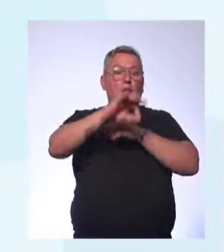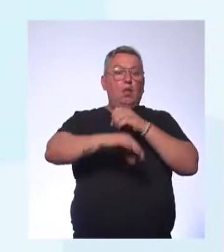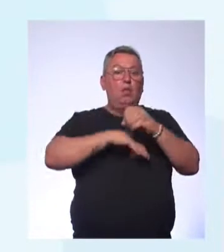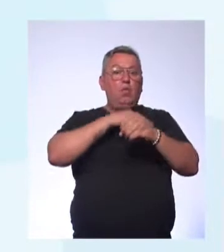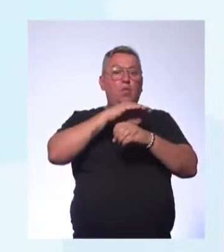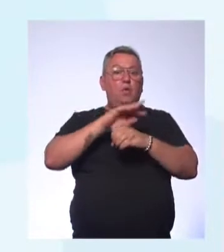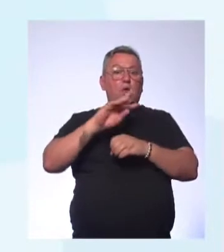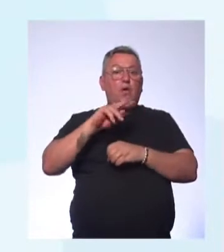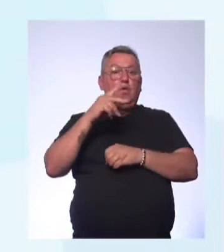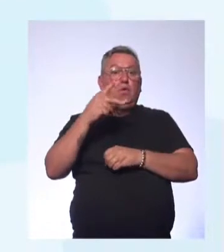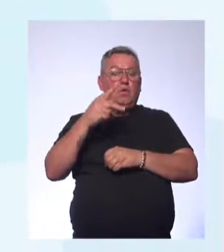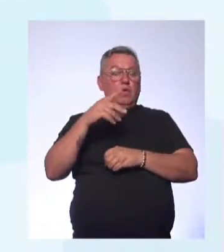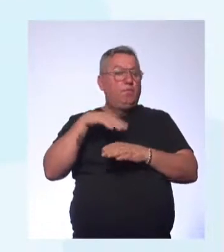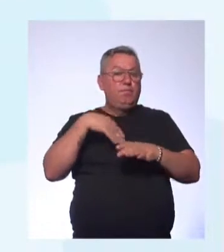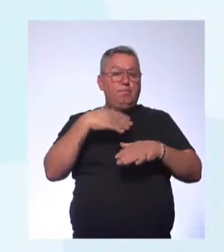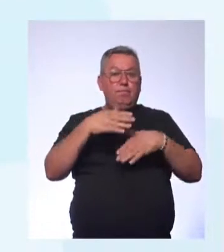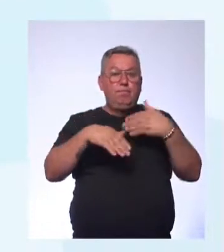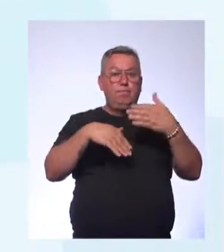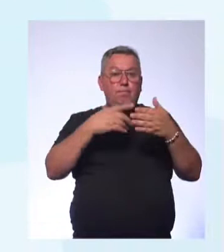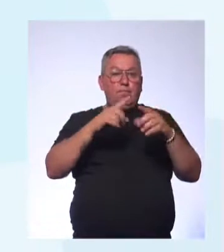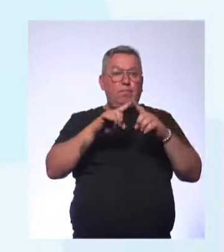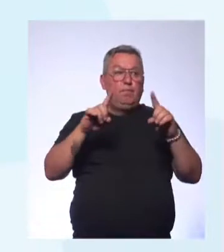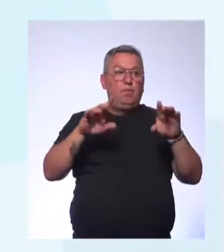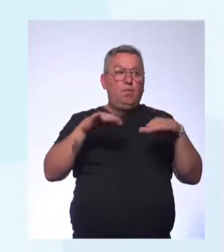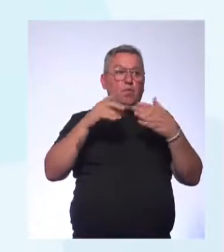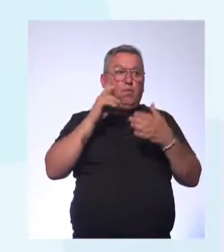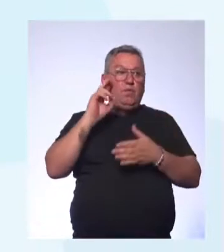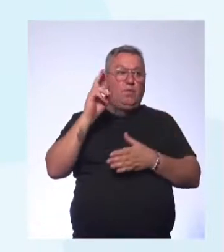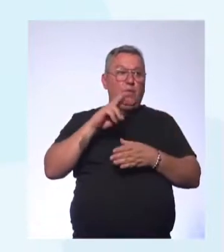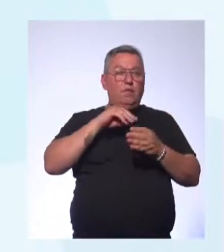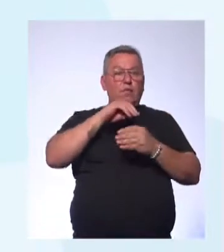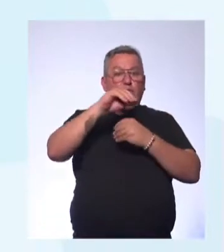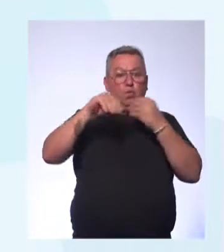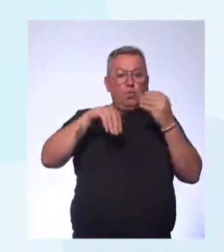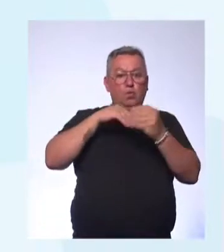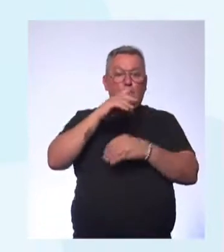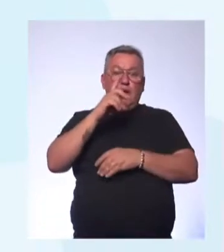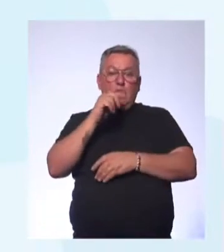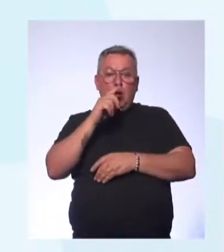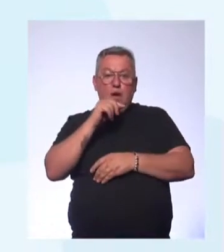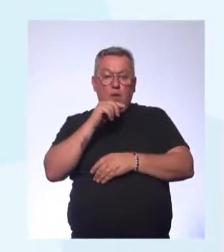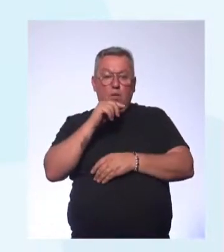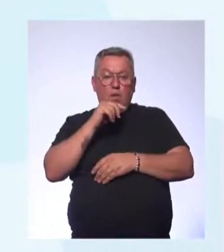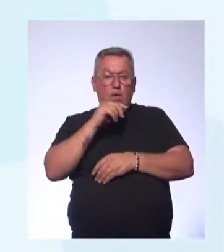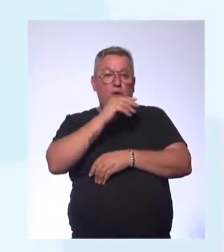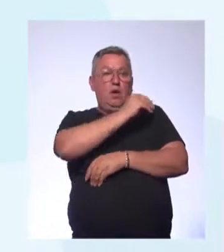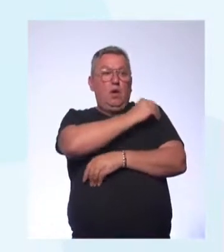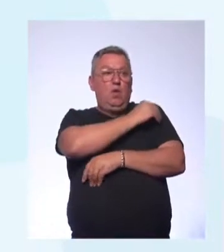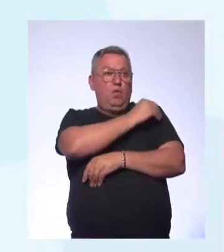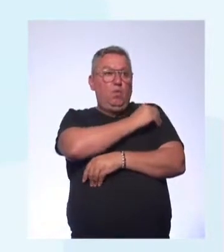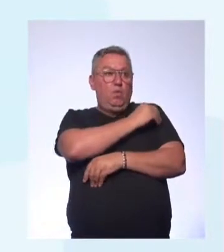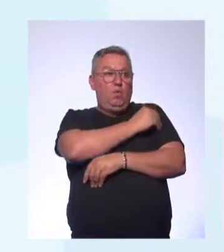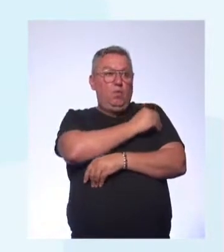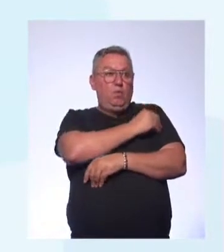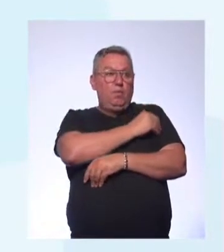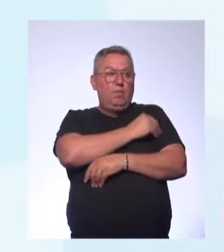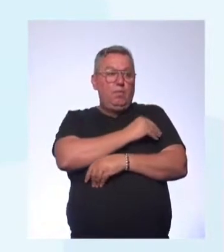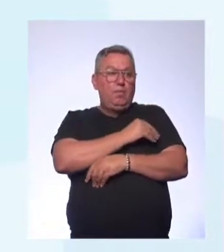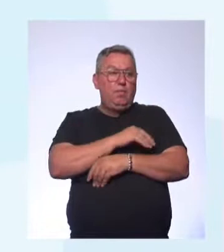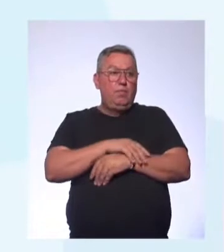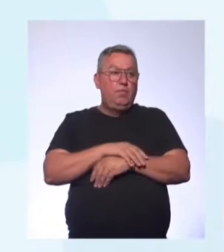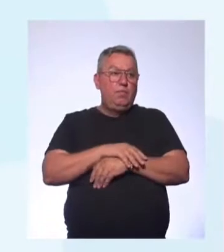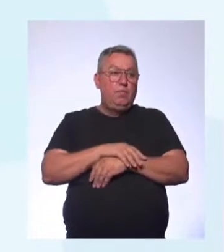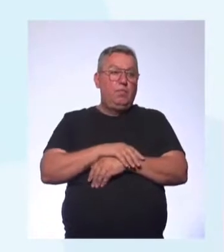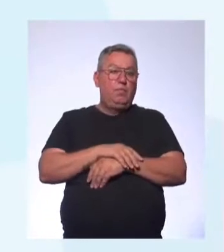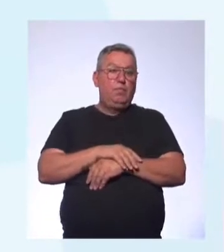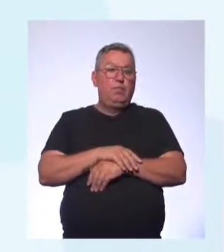hidrogênio e assim sucessivamente Então quando você mistura água e álcool ou etanol e